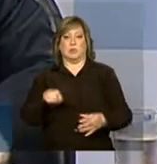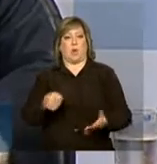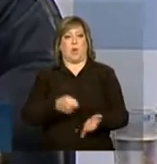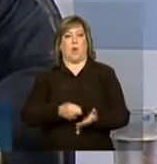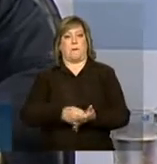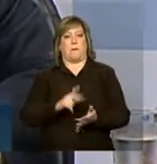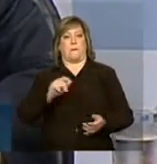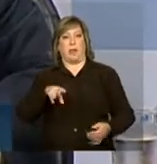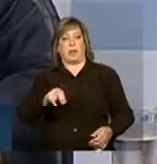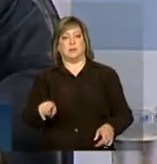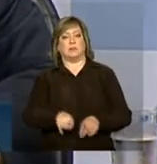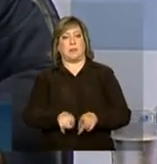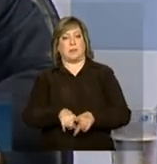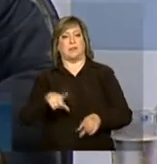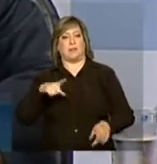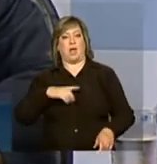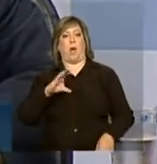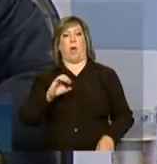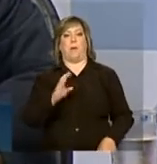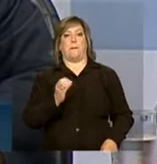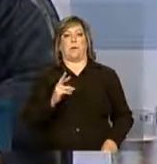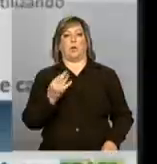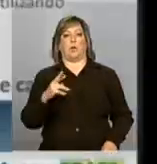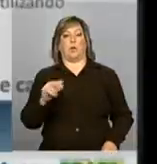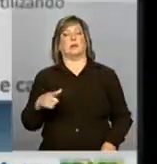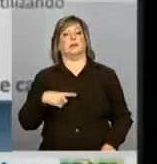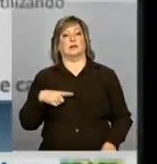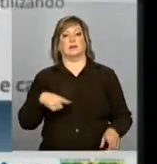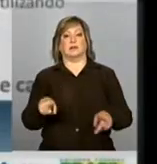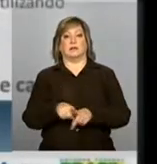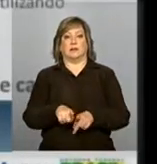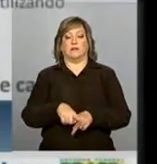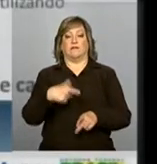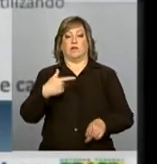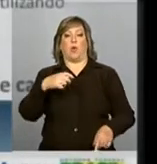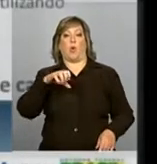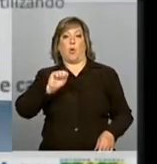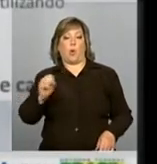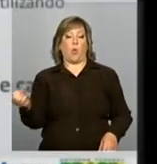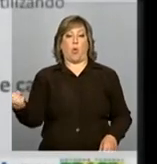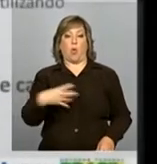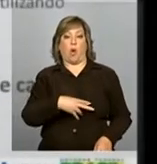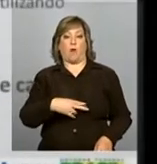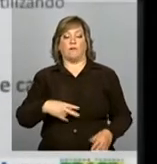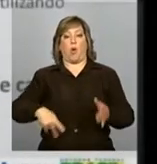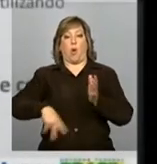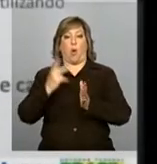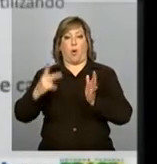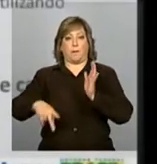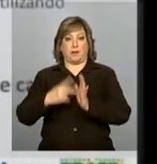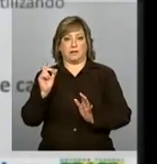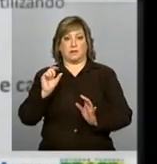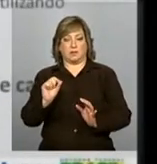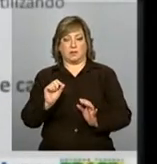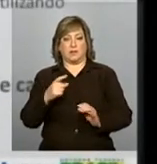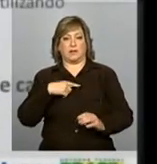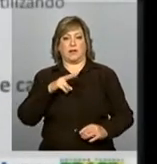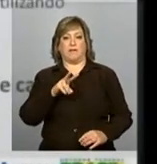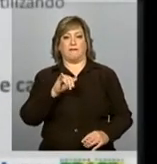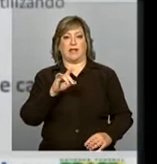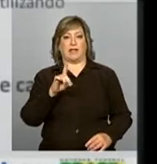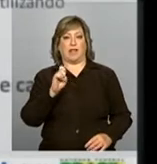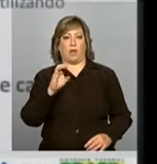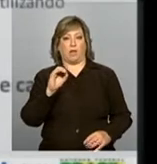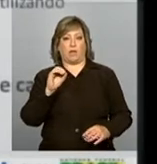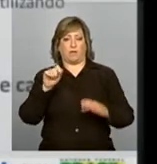temos a inclusão de 28 novas cirurgias por videolaparoscopia, né, que todos sabem é uma técnica